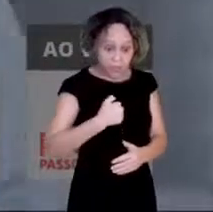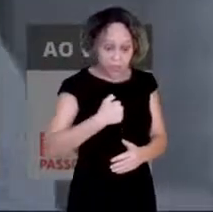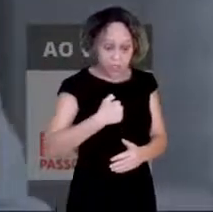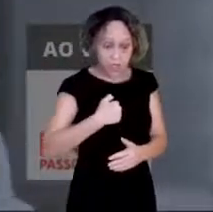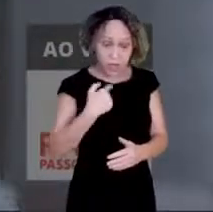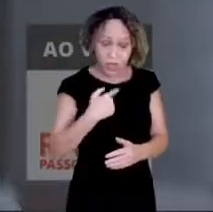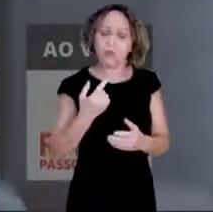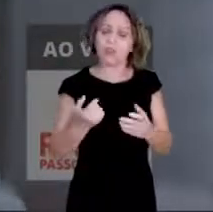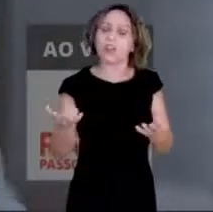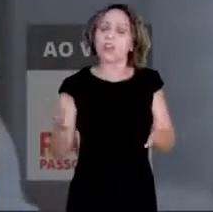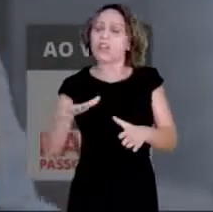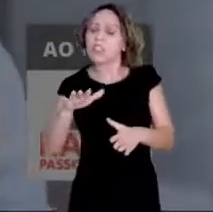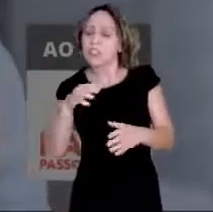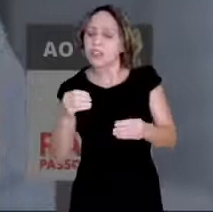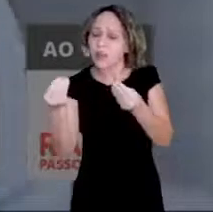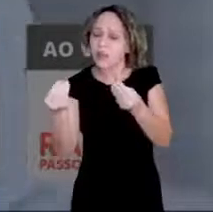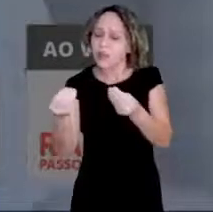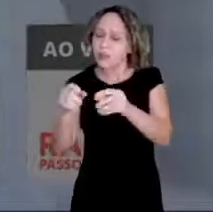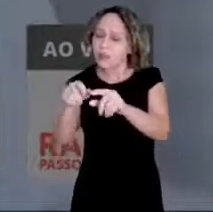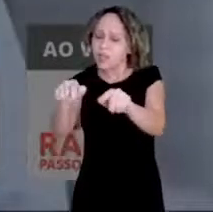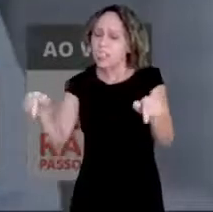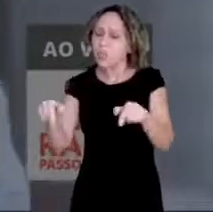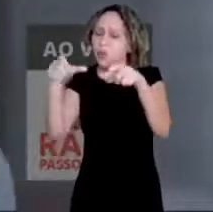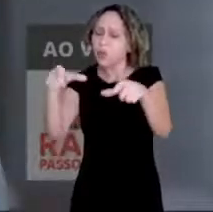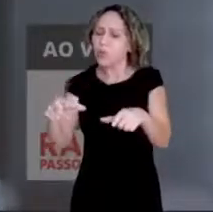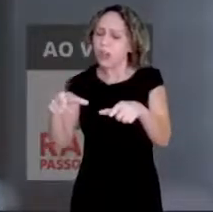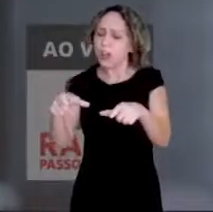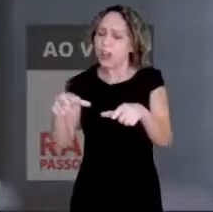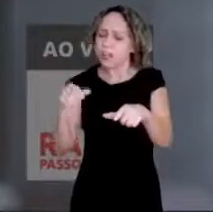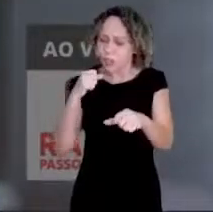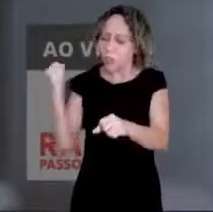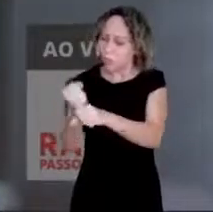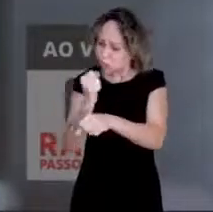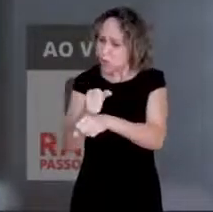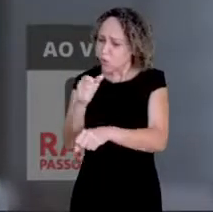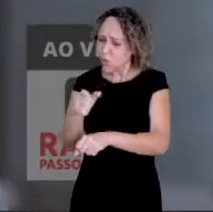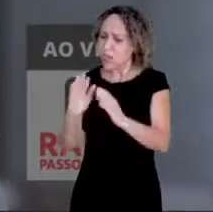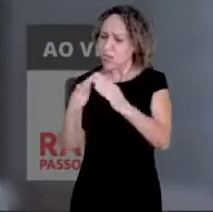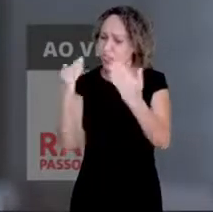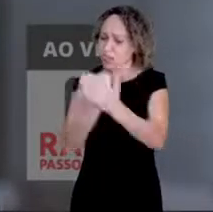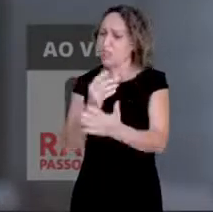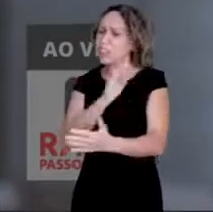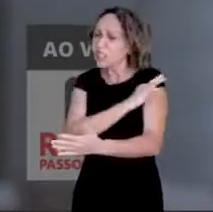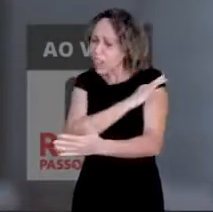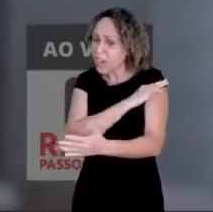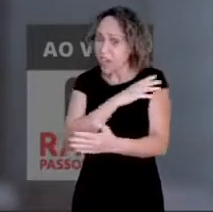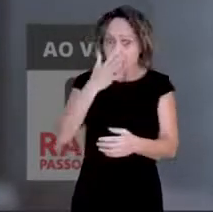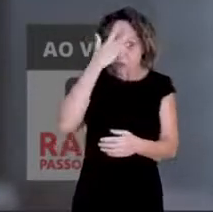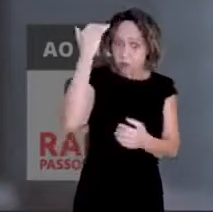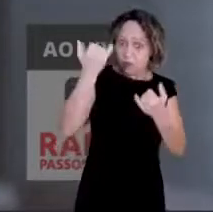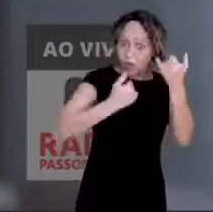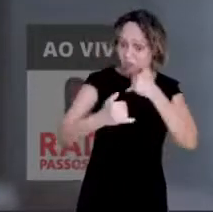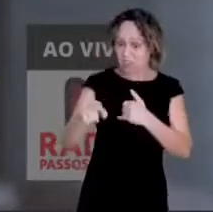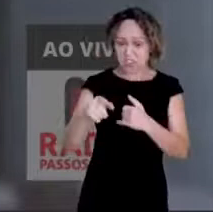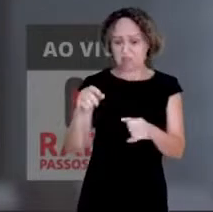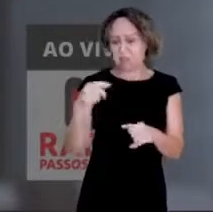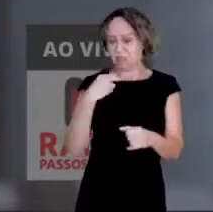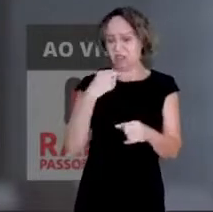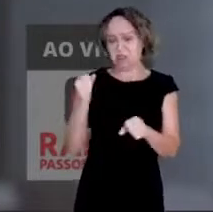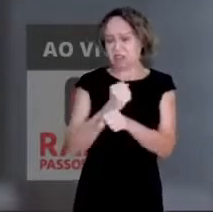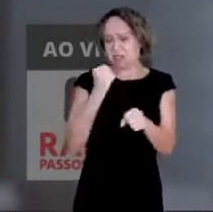valor, sabe? Você vai produzir, sabe, coisas mais importantes. Então, é isso que as pessoas têm que botar na